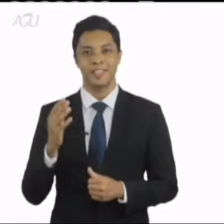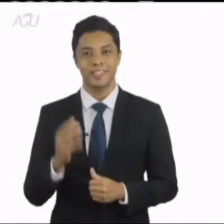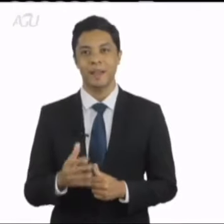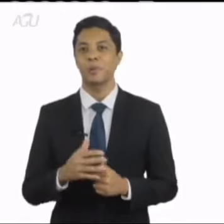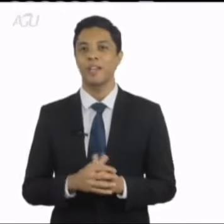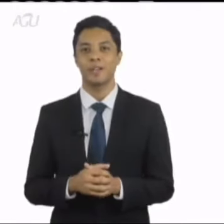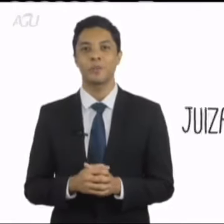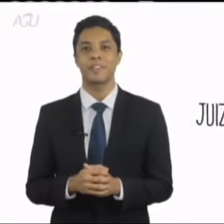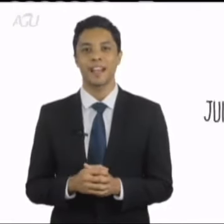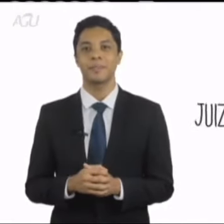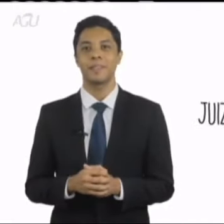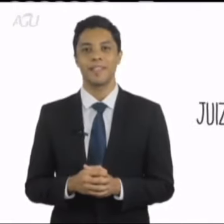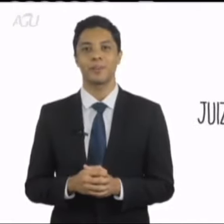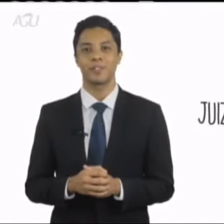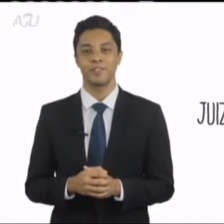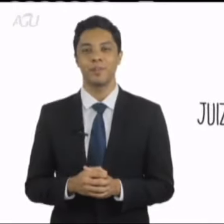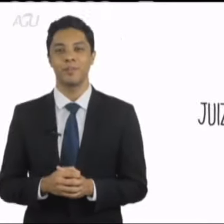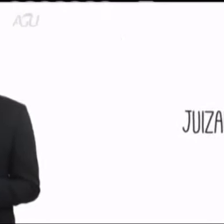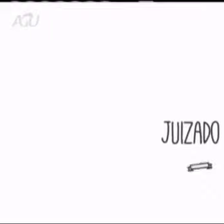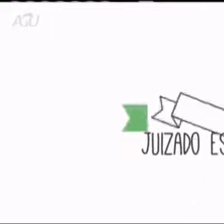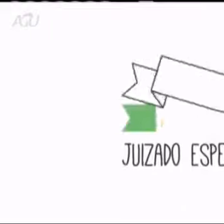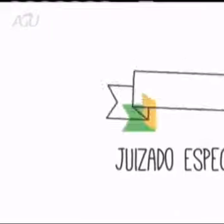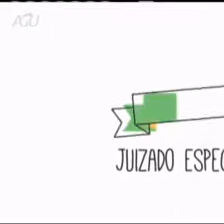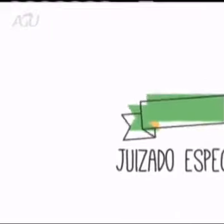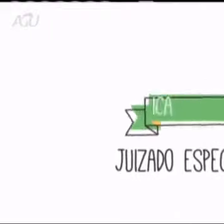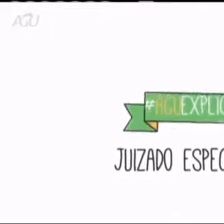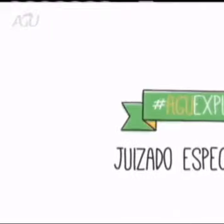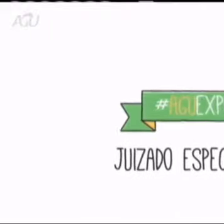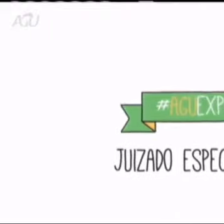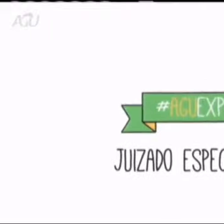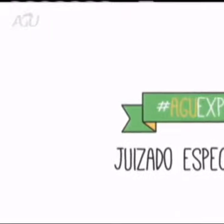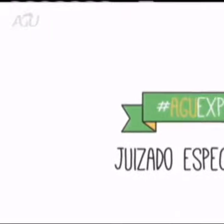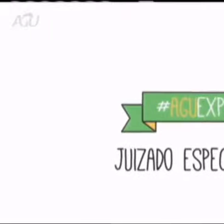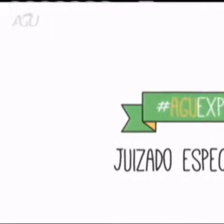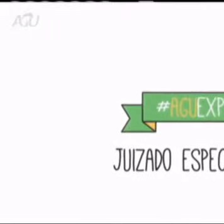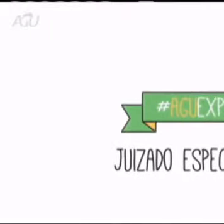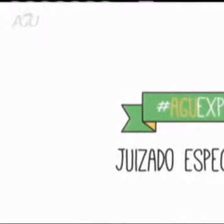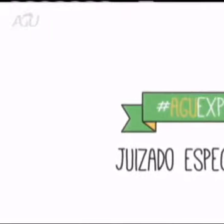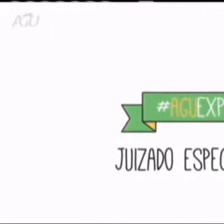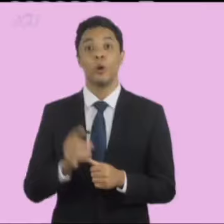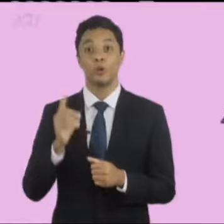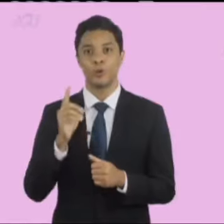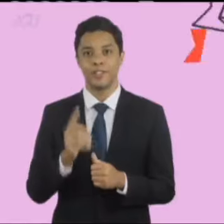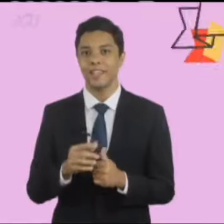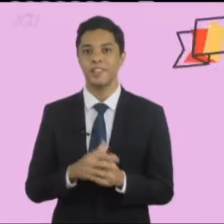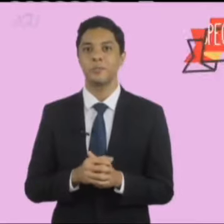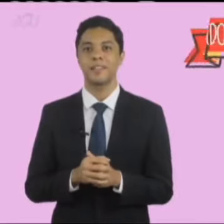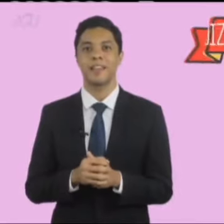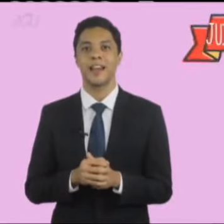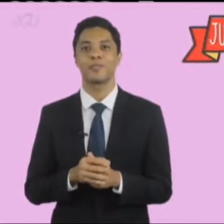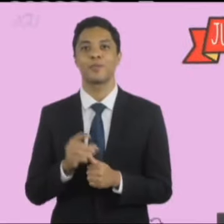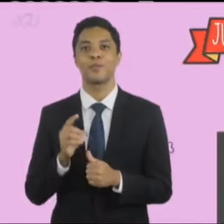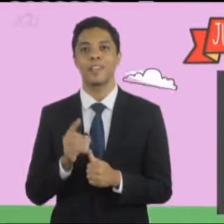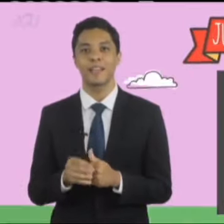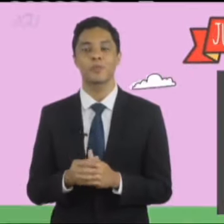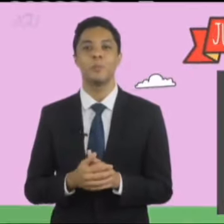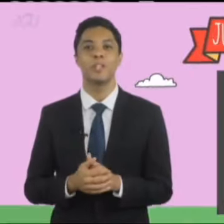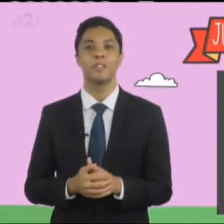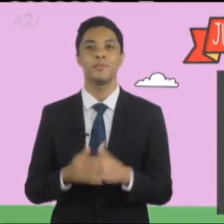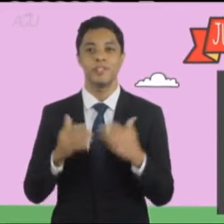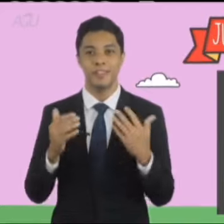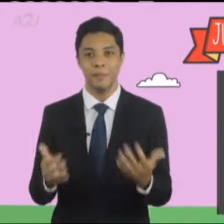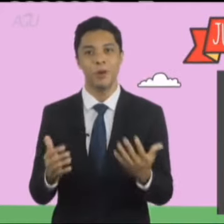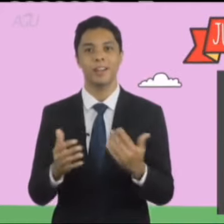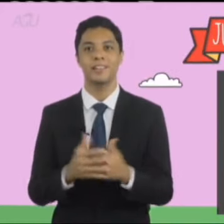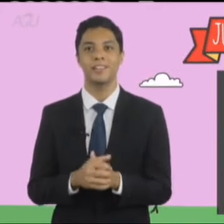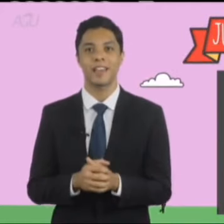Você sabe o que é Juizado Especial Cível? A AGU explica. Os juizados especiais foram criados com o objetivo